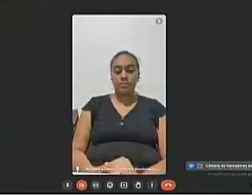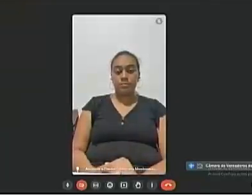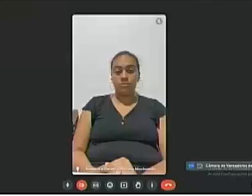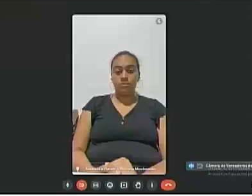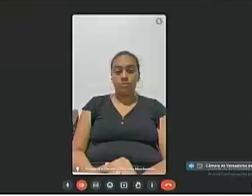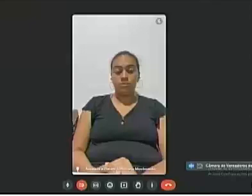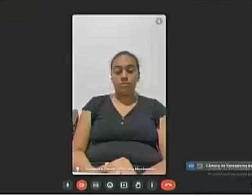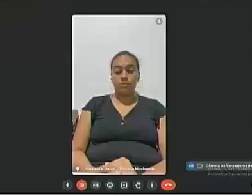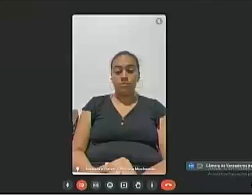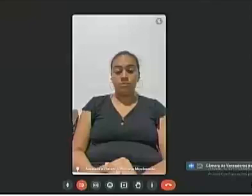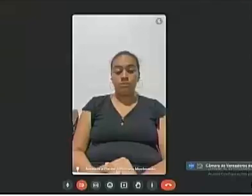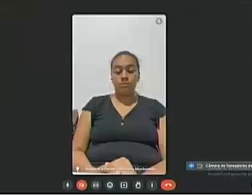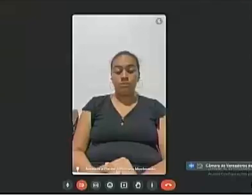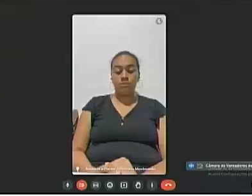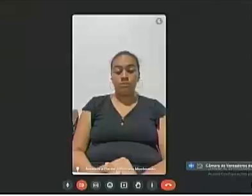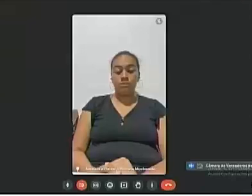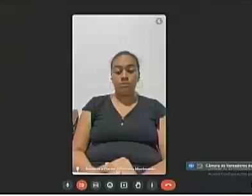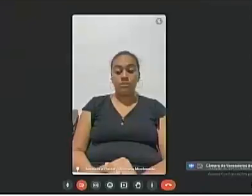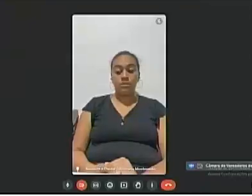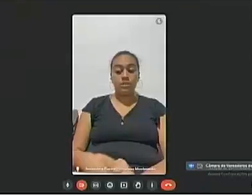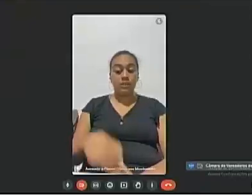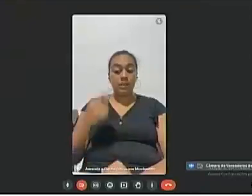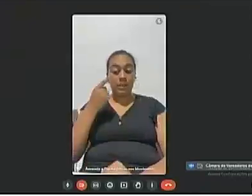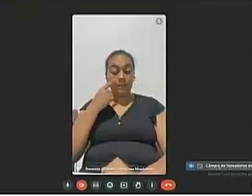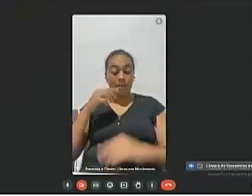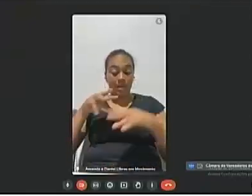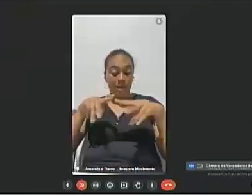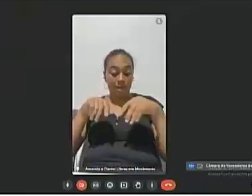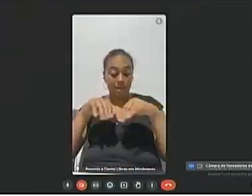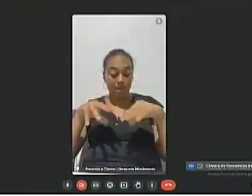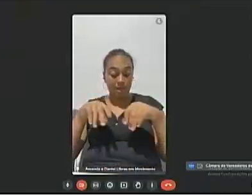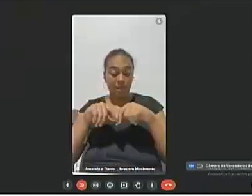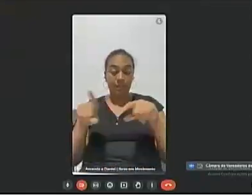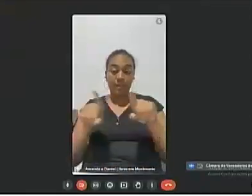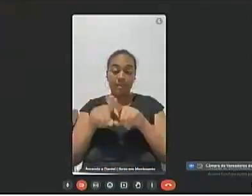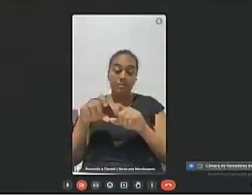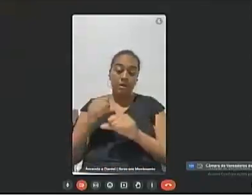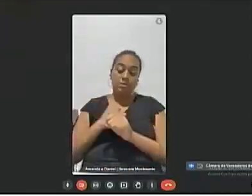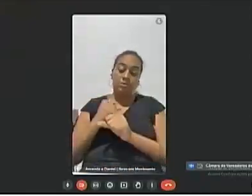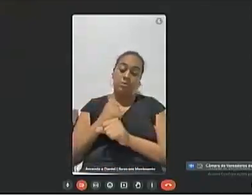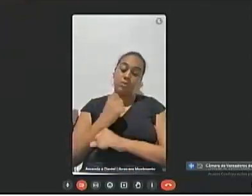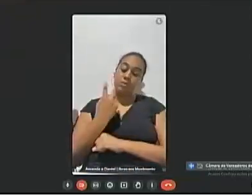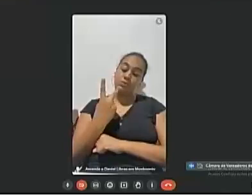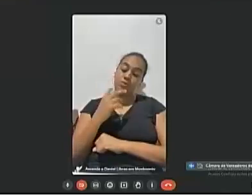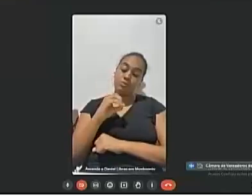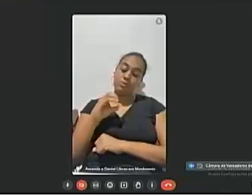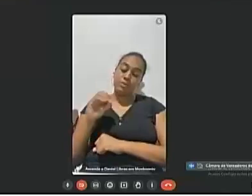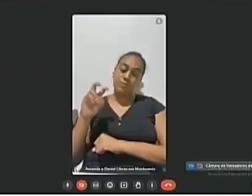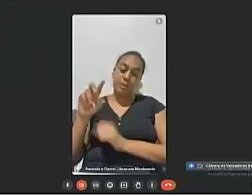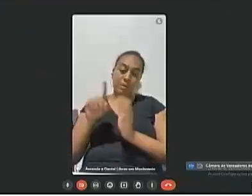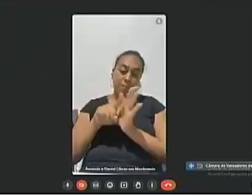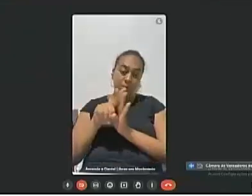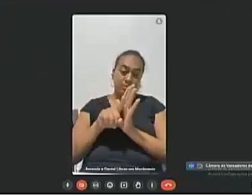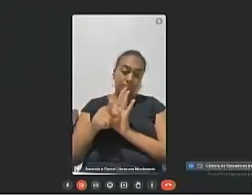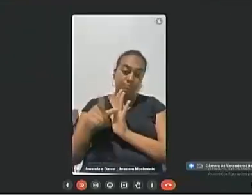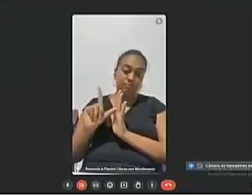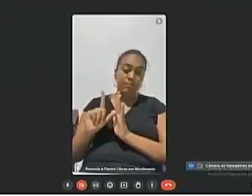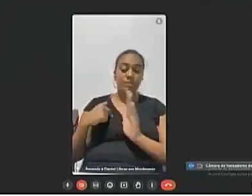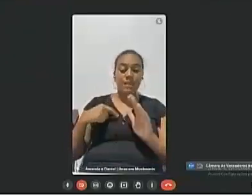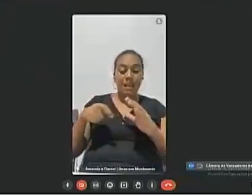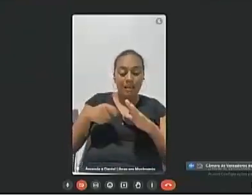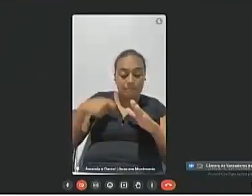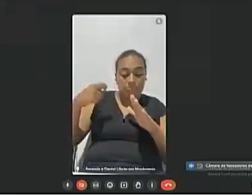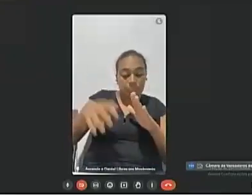E aqui a cava de extração de areia também, já de 2005, que é a minha pesquisa anterior a isso, né? Tempo que essa cava ainda